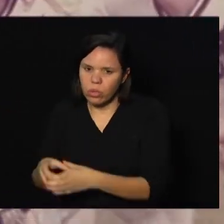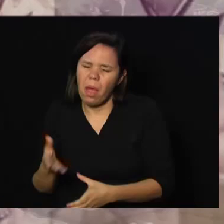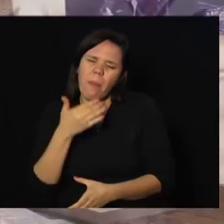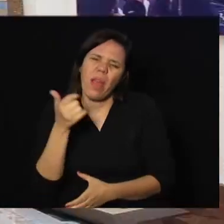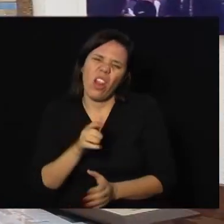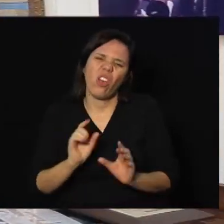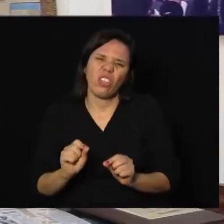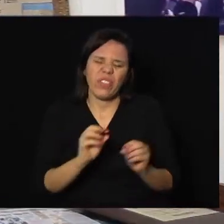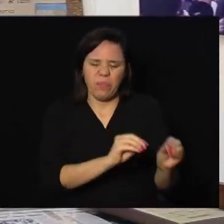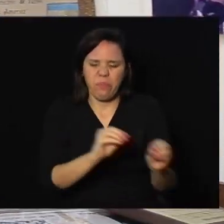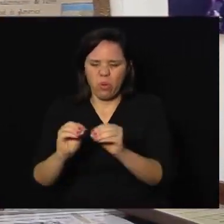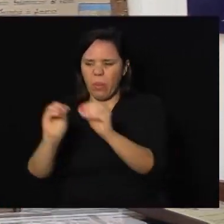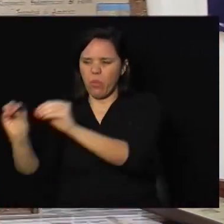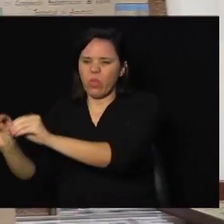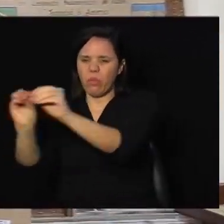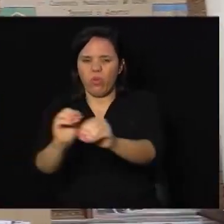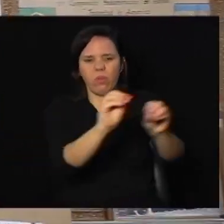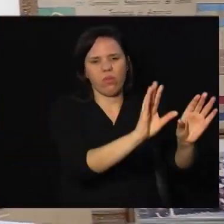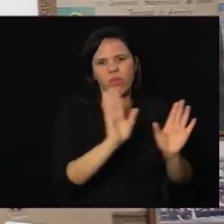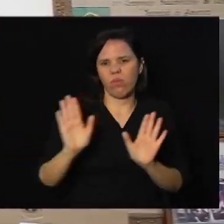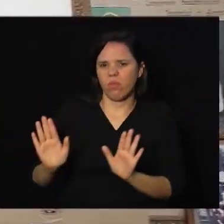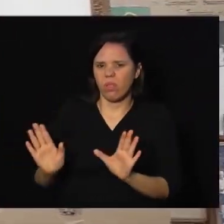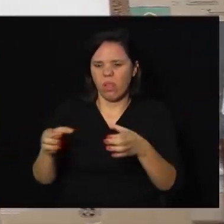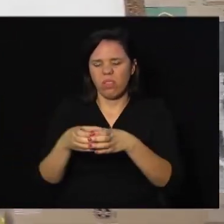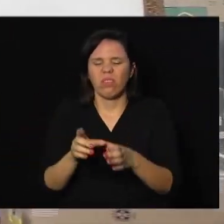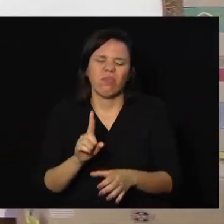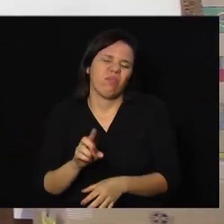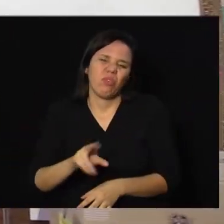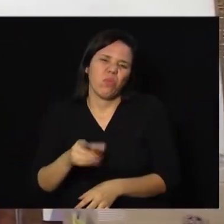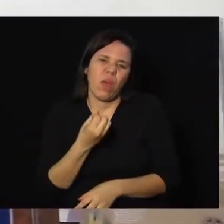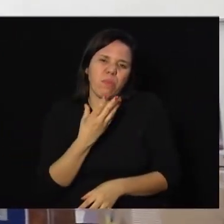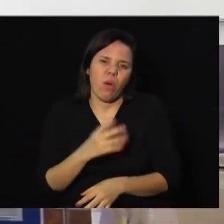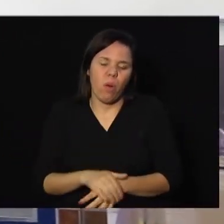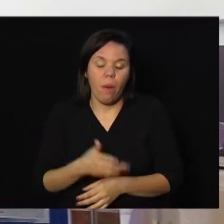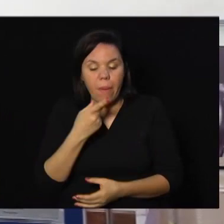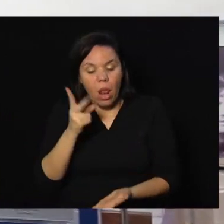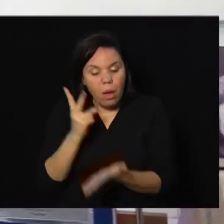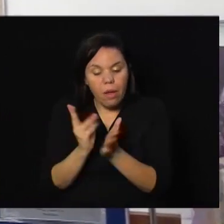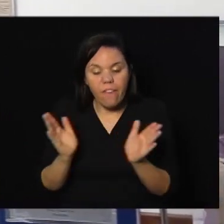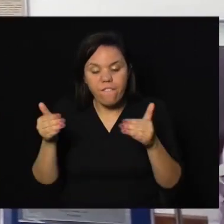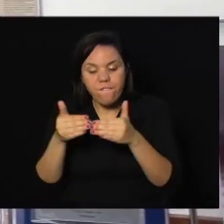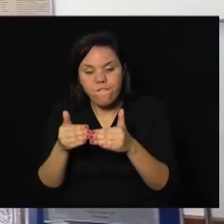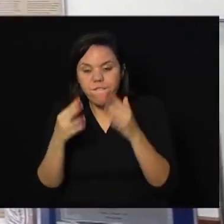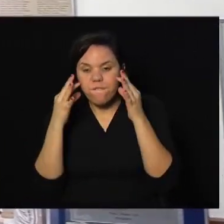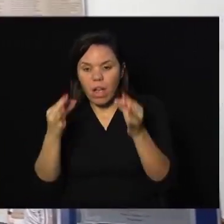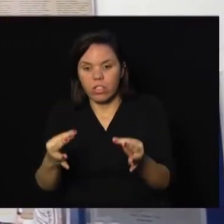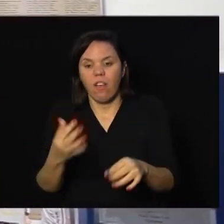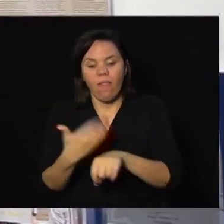que você ficar rodando, andando, né, esse pinga-pinga e eu acho que não é tão